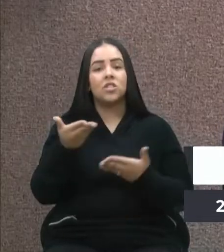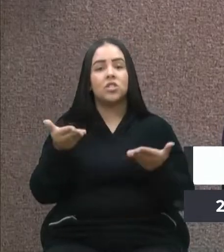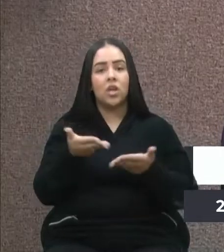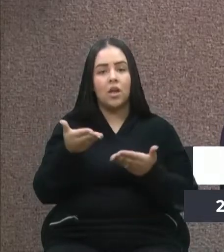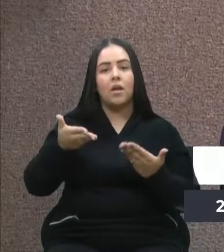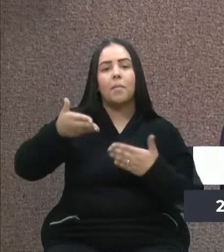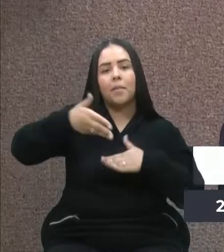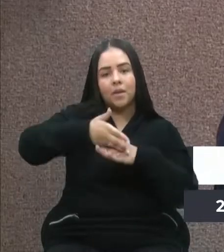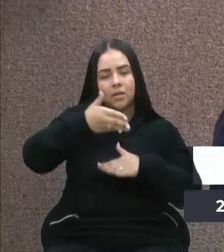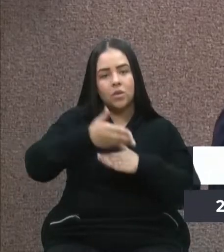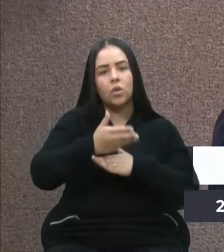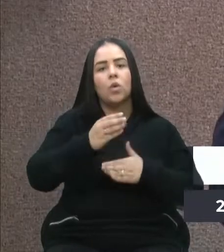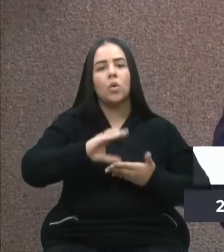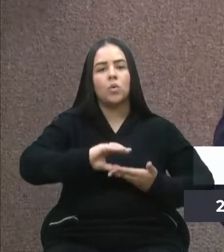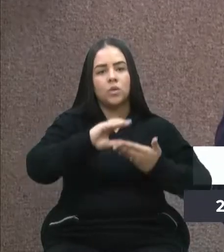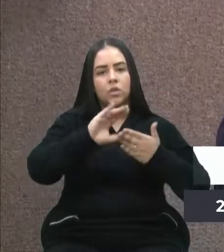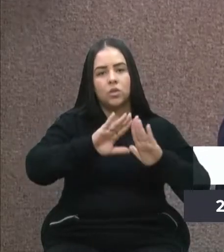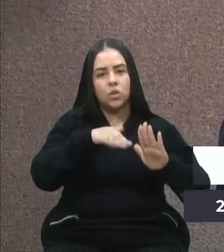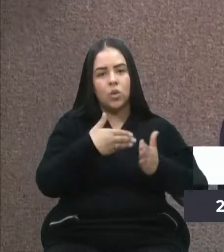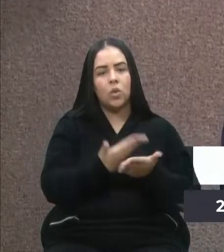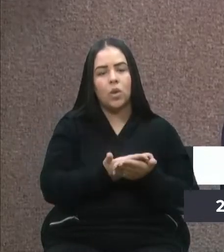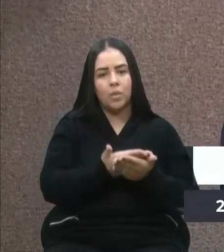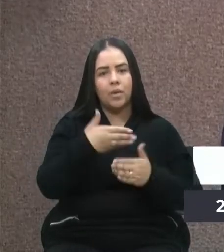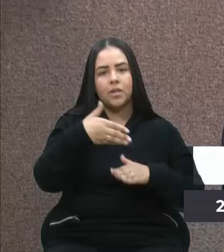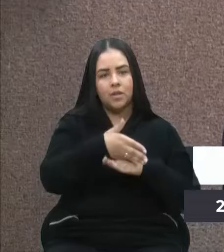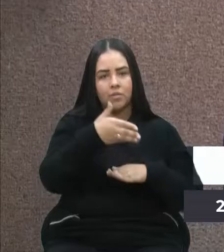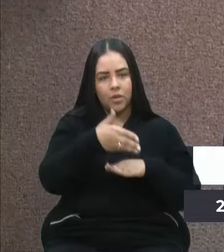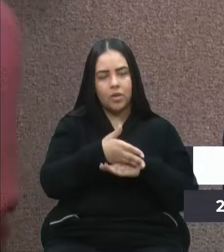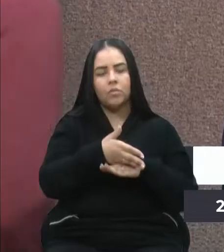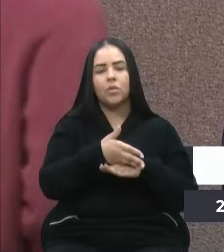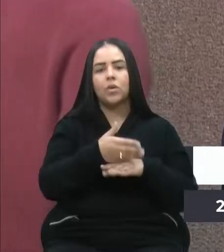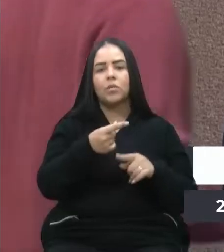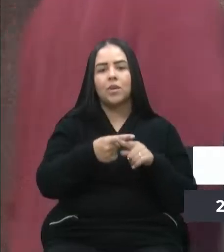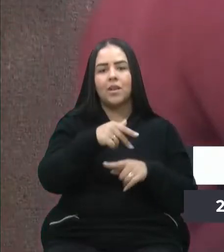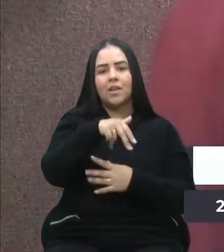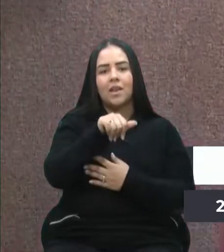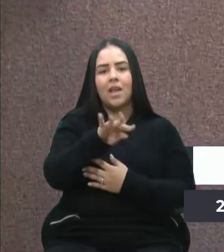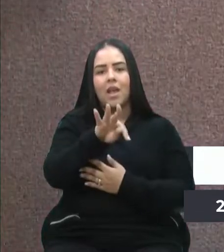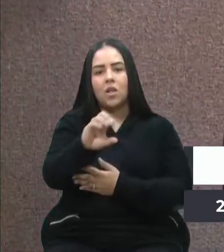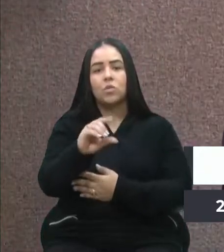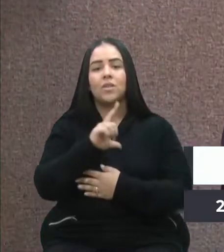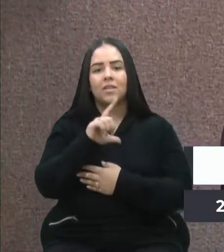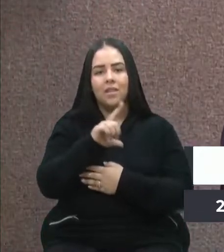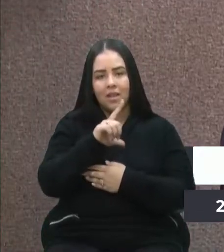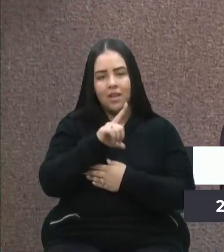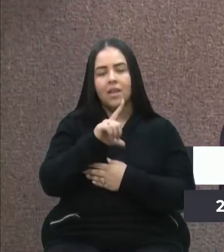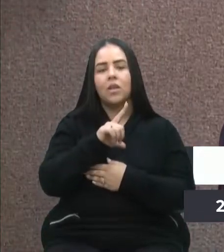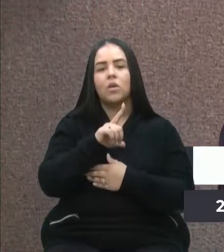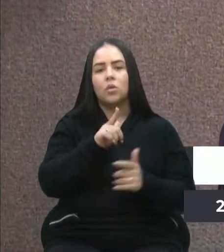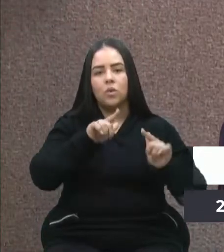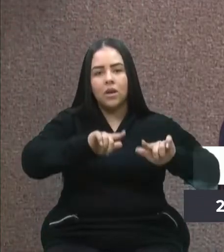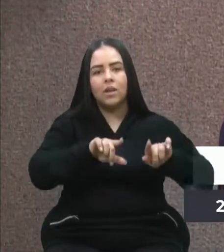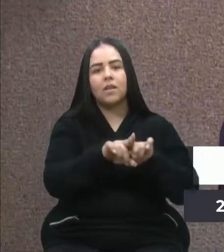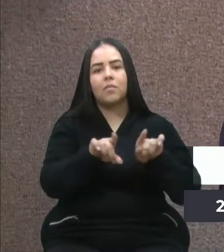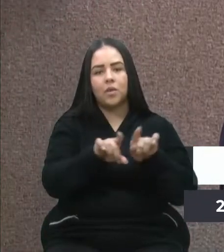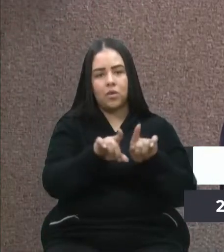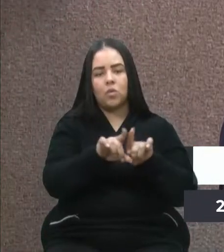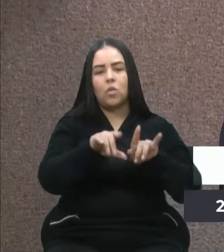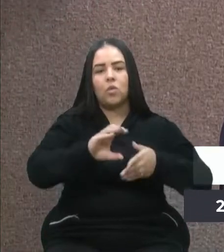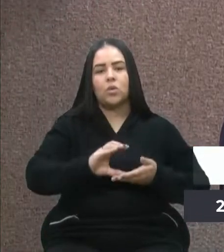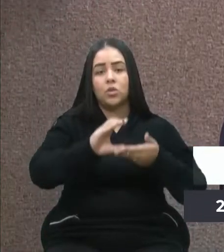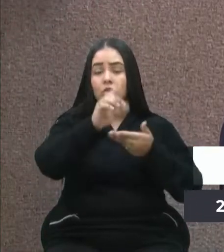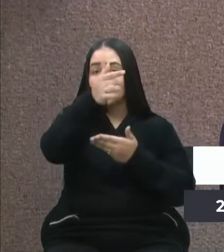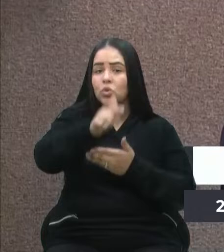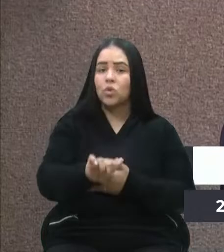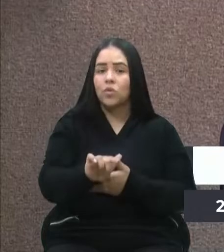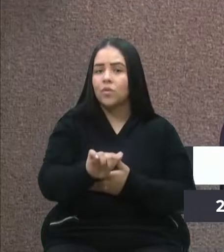conselhos escolares e são membros natos, e por serem membros natos, possuem cadeiras no Conselho Municipal de Educação. Portanto, novamente,